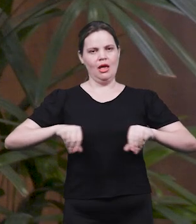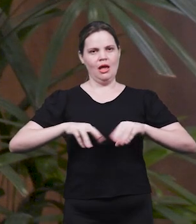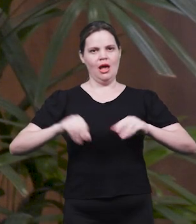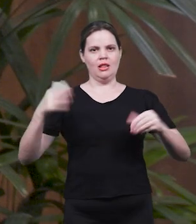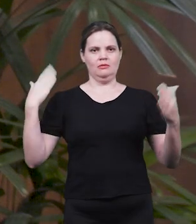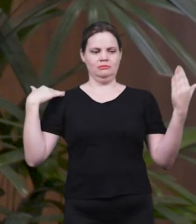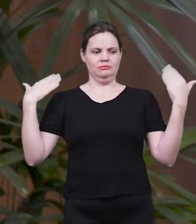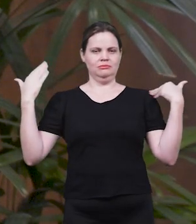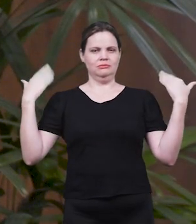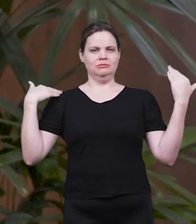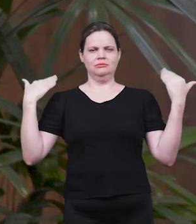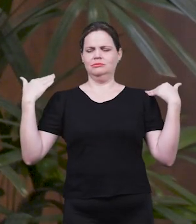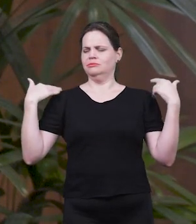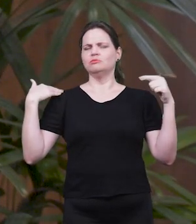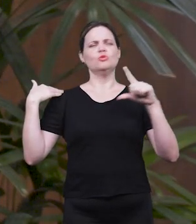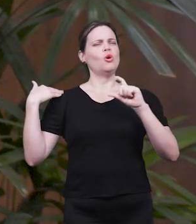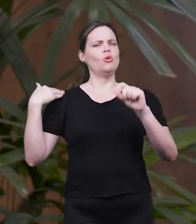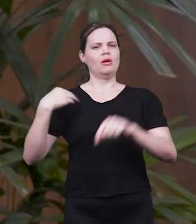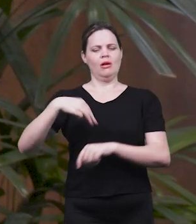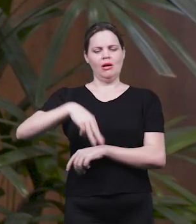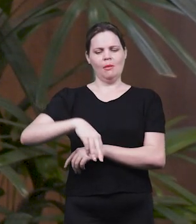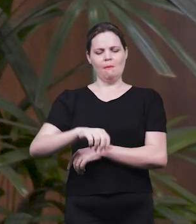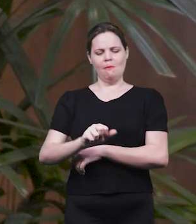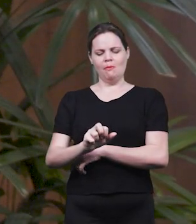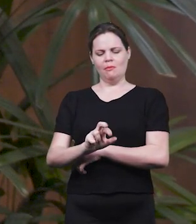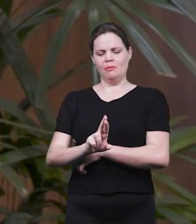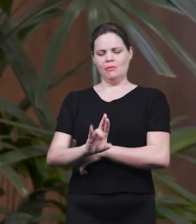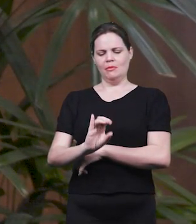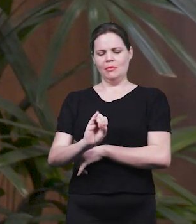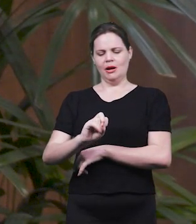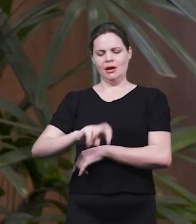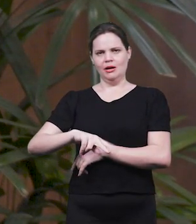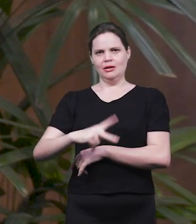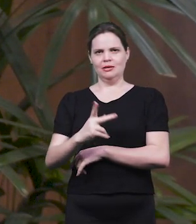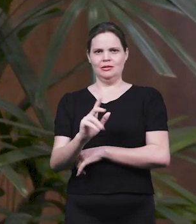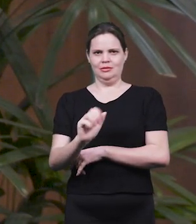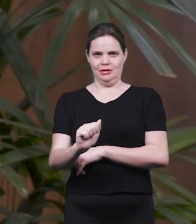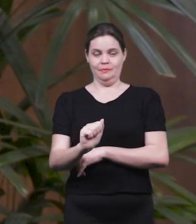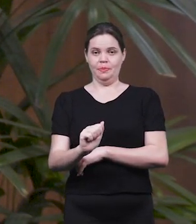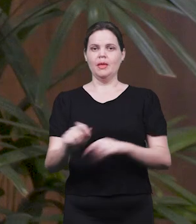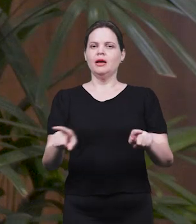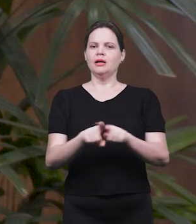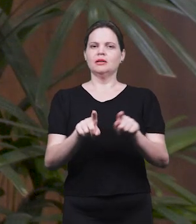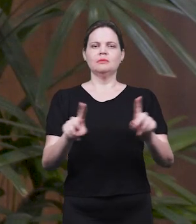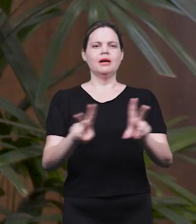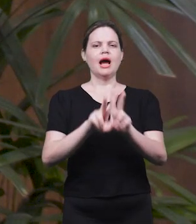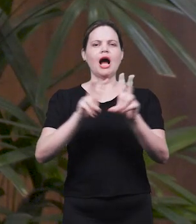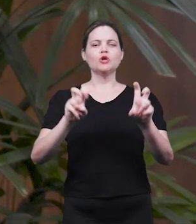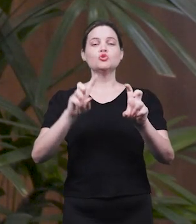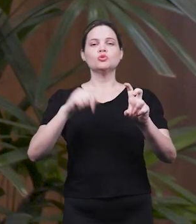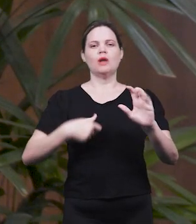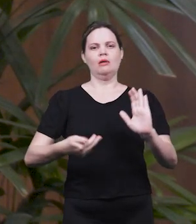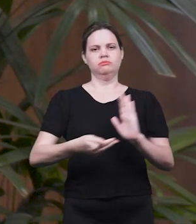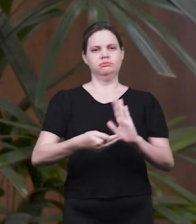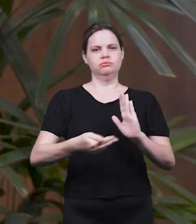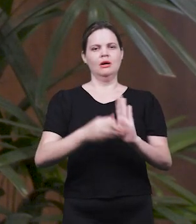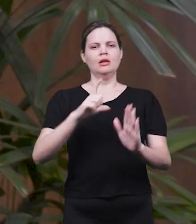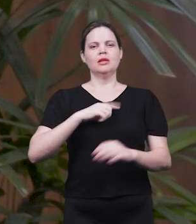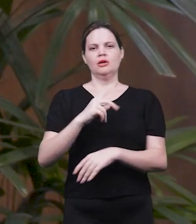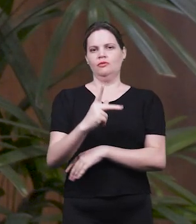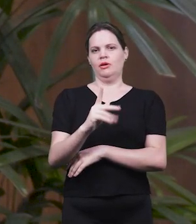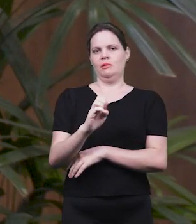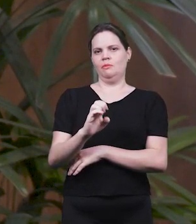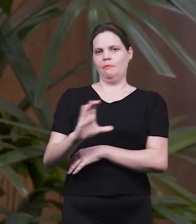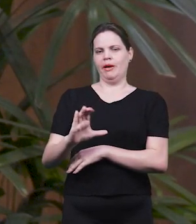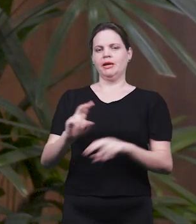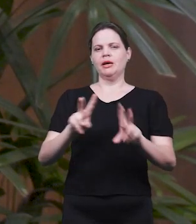imóveis incide essa cobrança, e também um pouco sobre a PEC 3 de 2022 do Senado, que é chamada de PEC de privatização